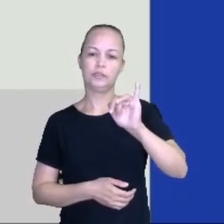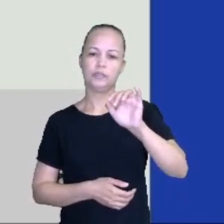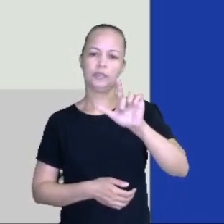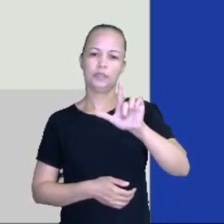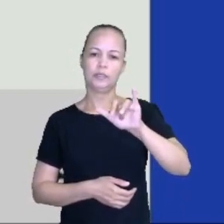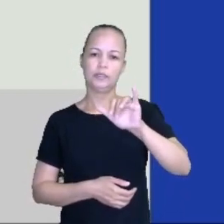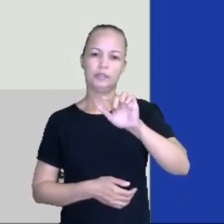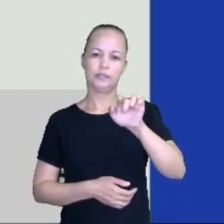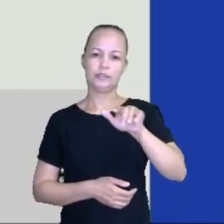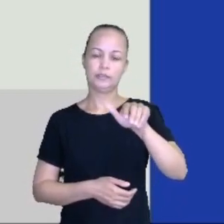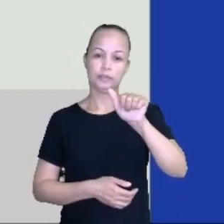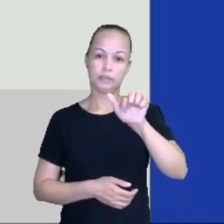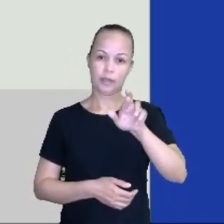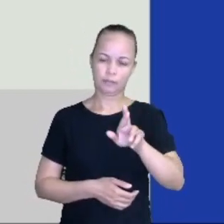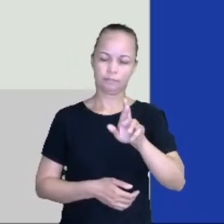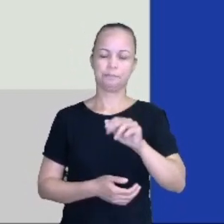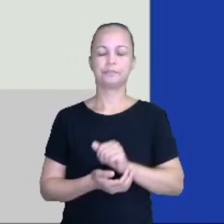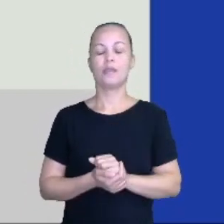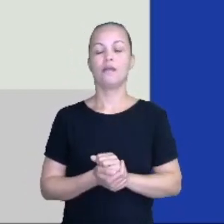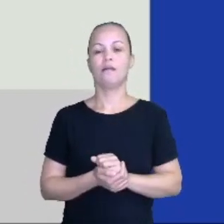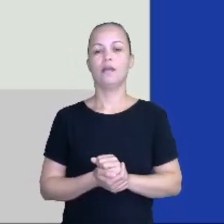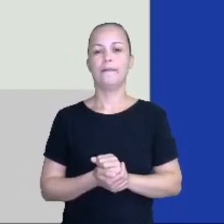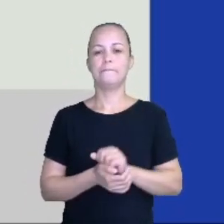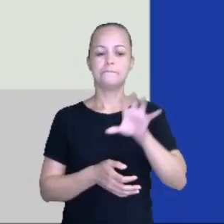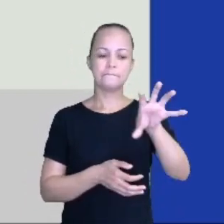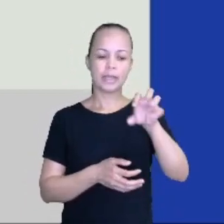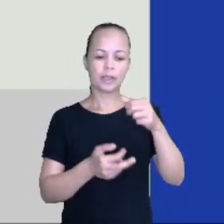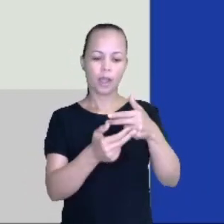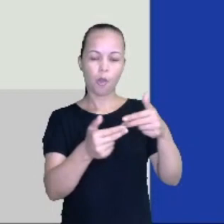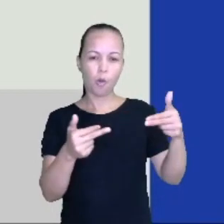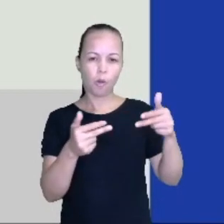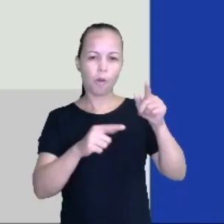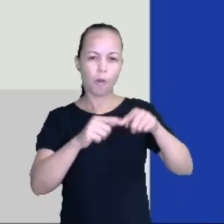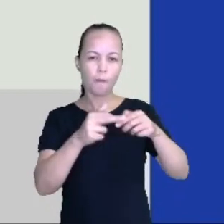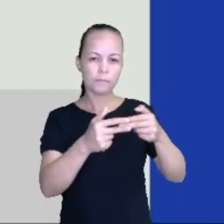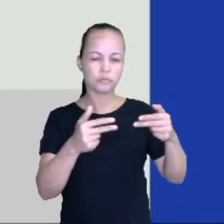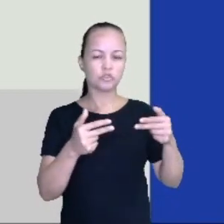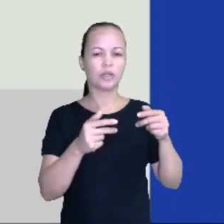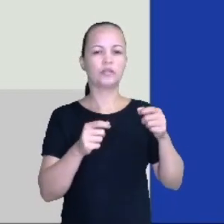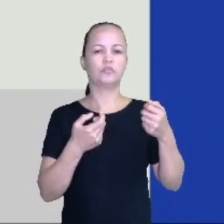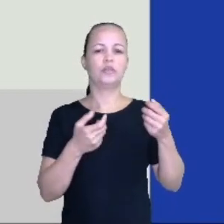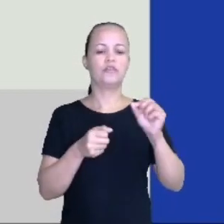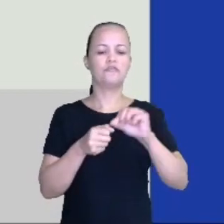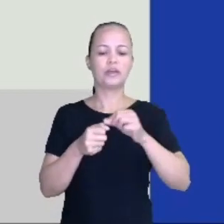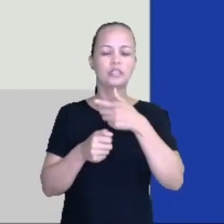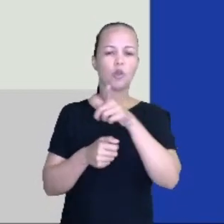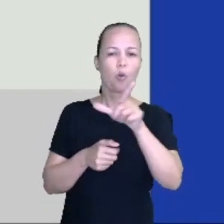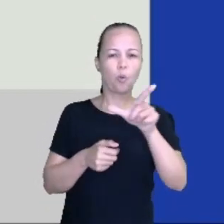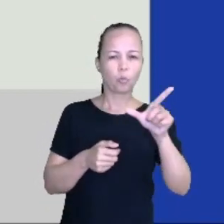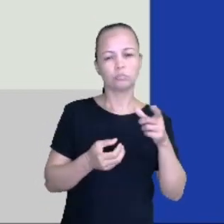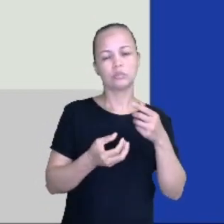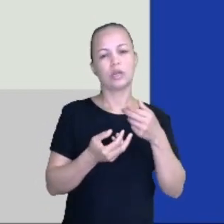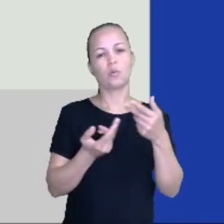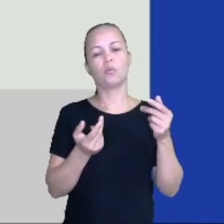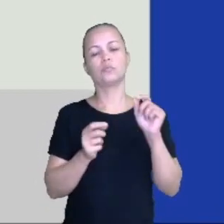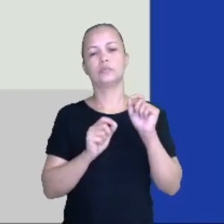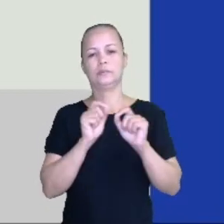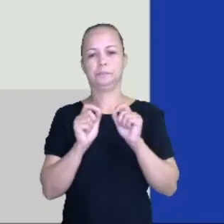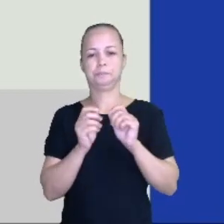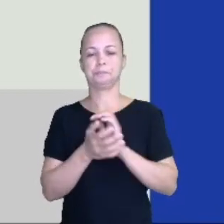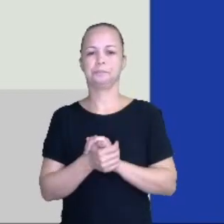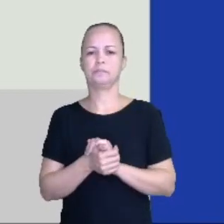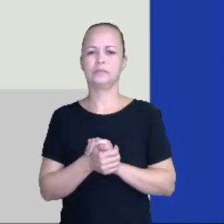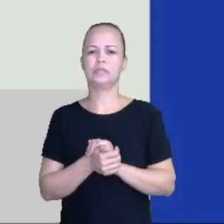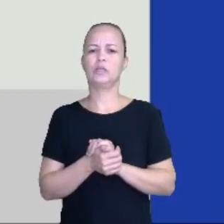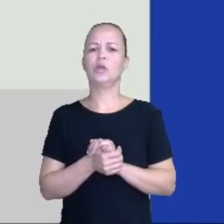aquele objeto que não iria servir mais e usar ele para fazer outra coisa, usar ele de outra forma.